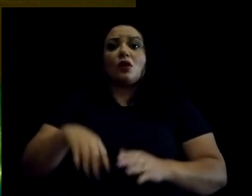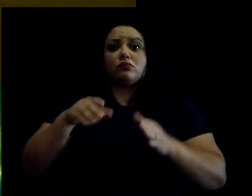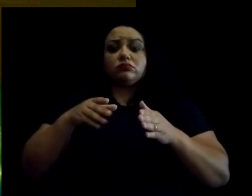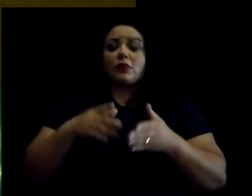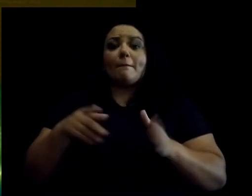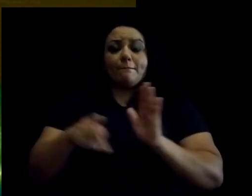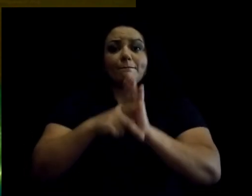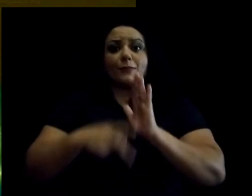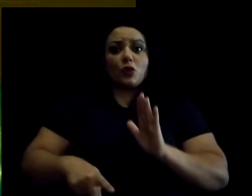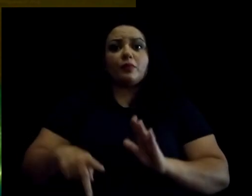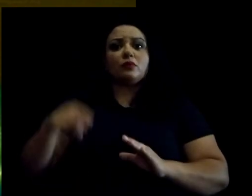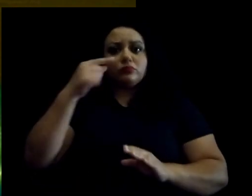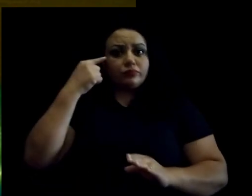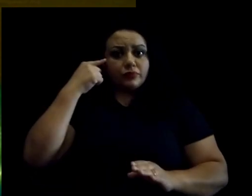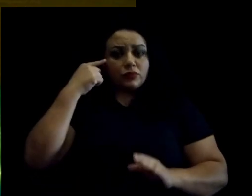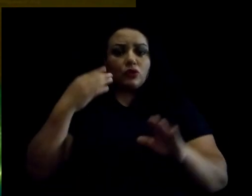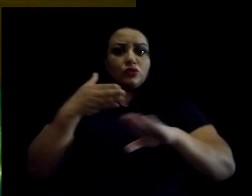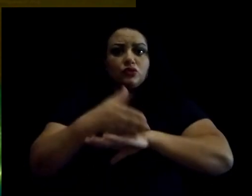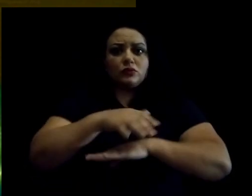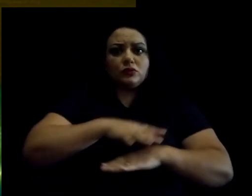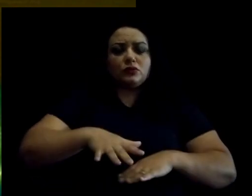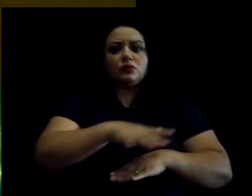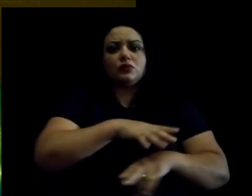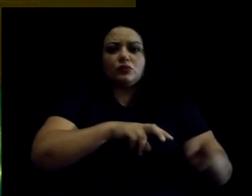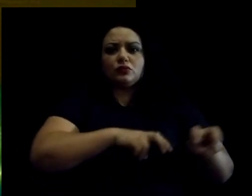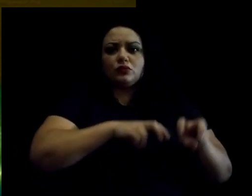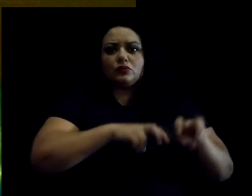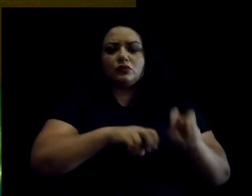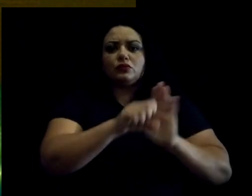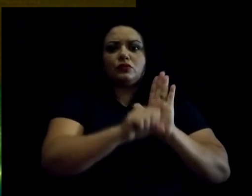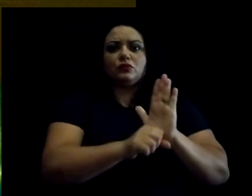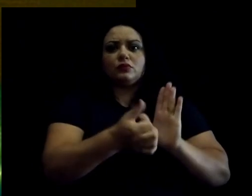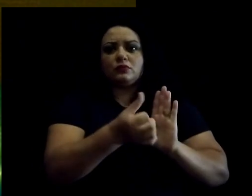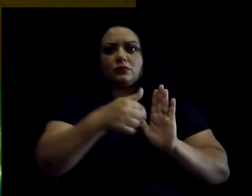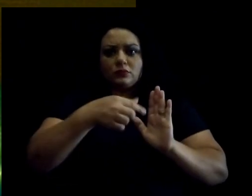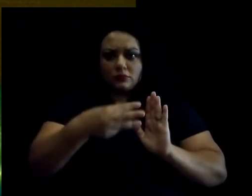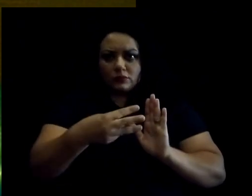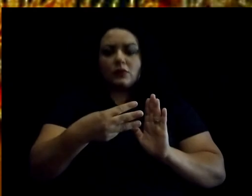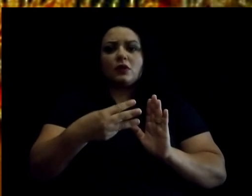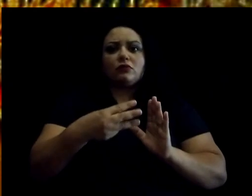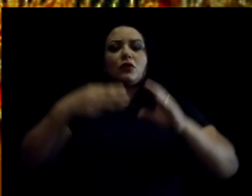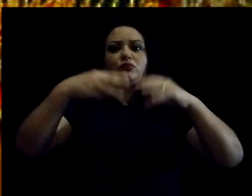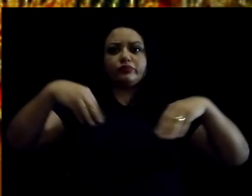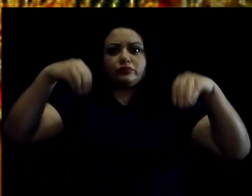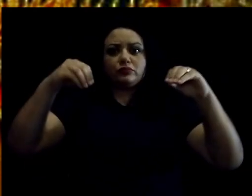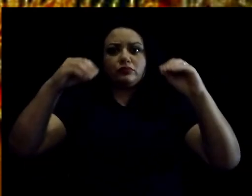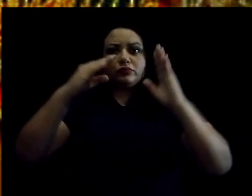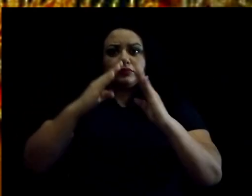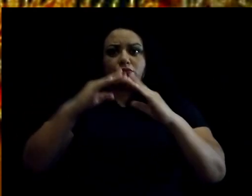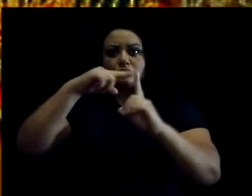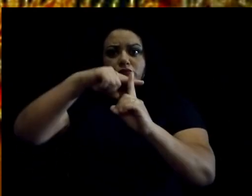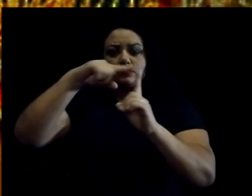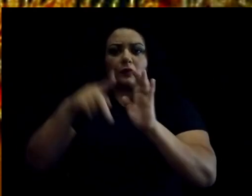Provavelmente de origem oriental, chega à região da Campânia por volta do século XIII, instalada numa capela erguida em homenagem a